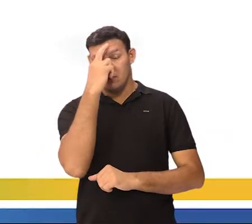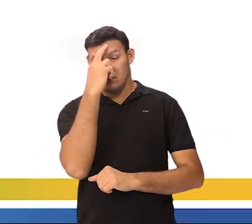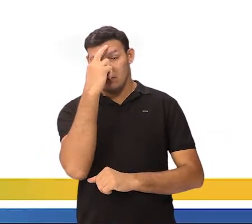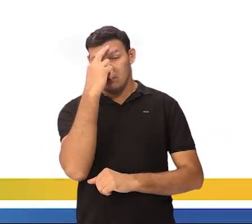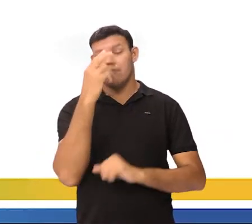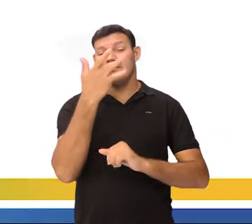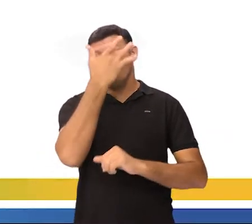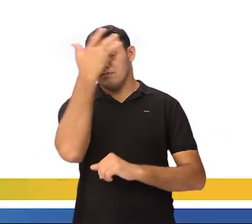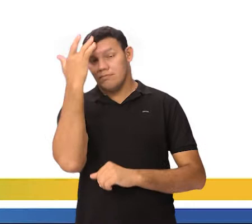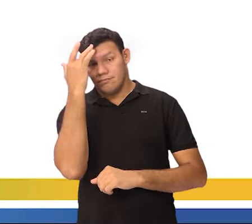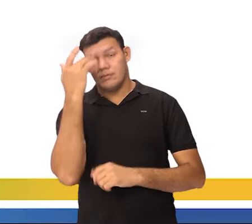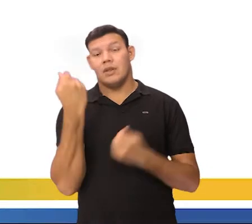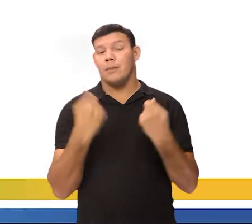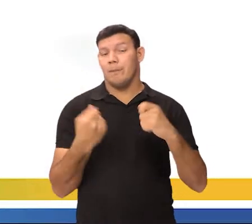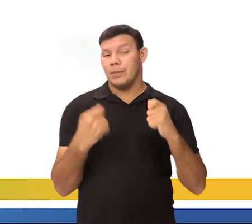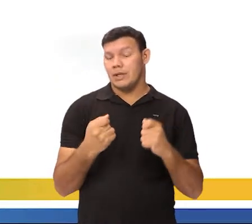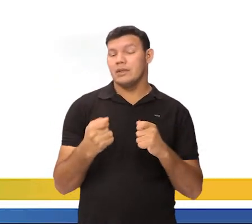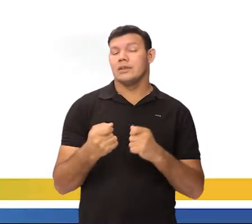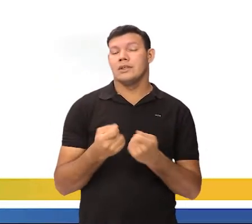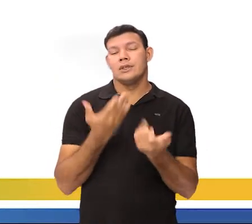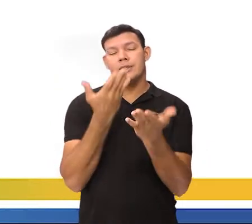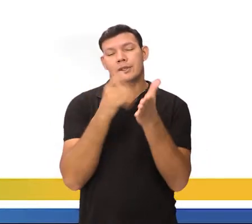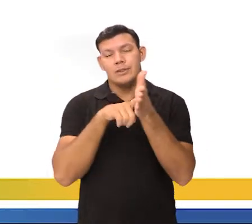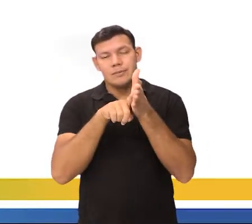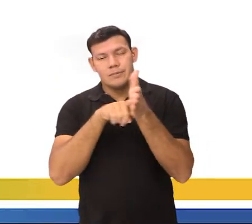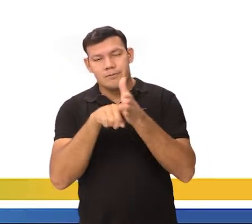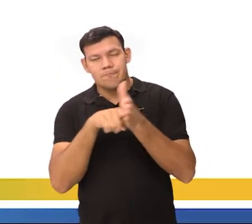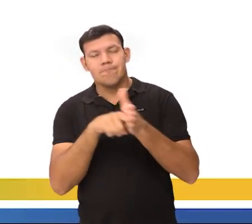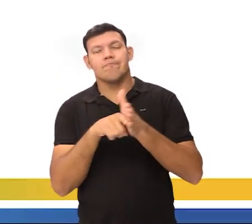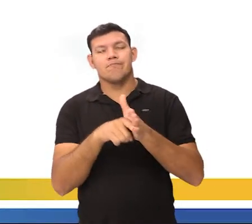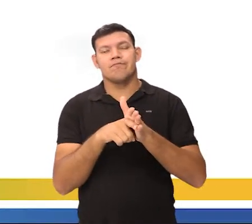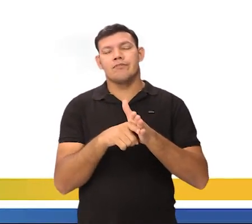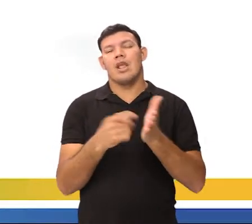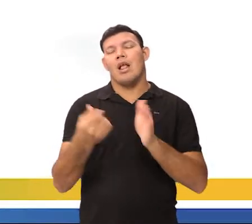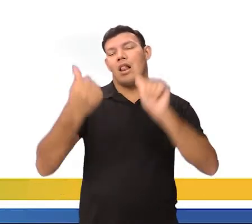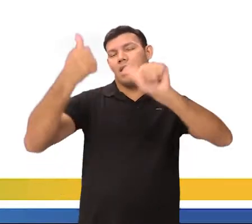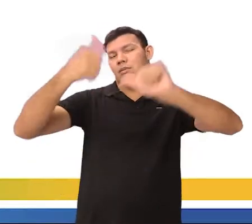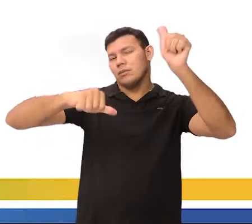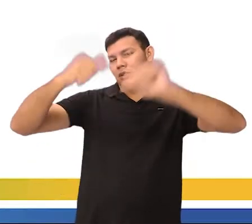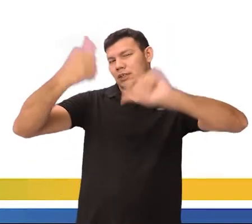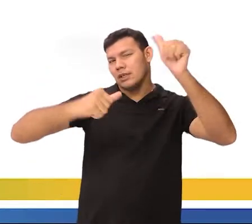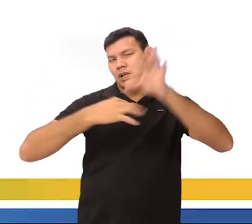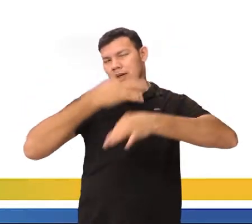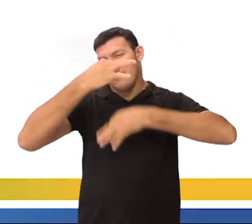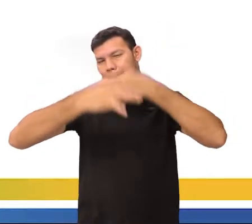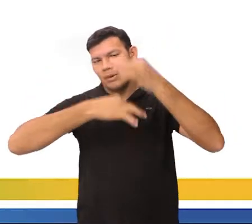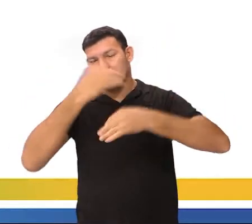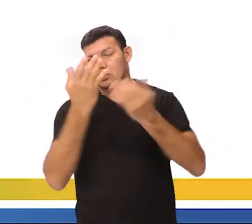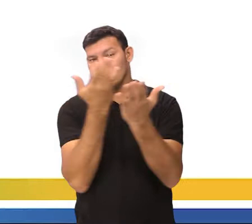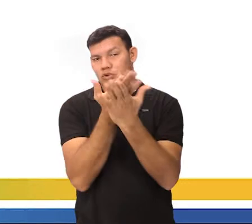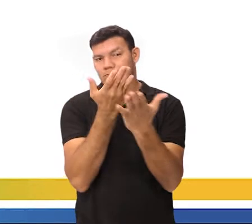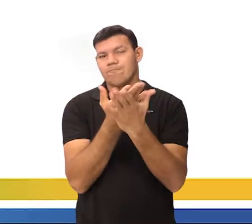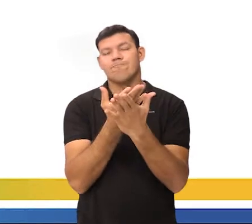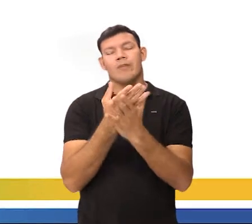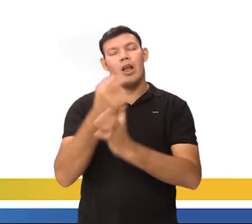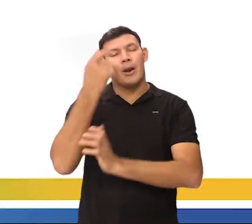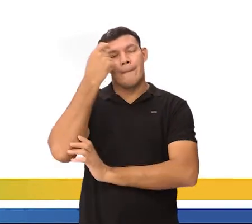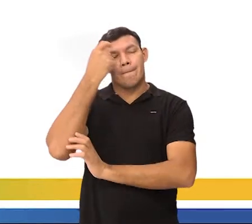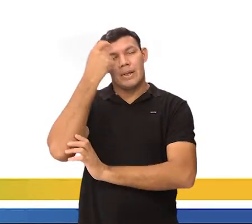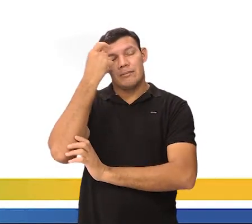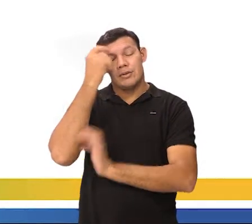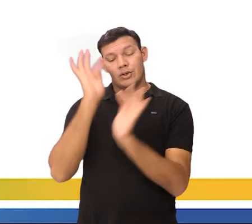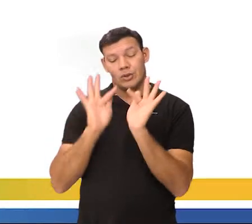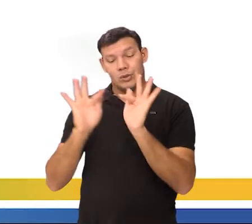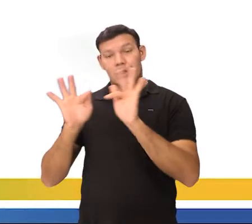deve colocar em prática uma análise crítica do seu objeto de estudo, a fim de racionalizar a